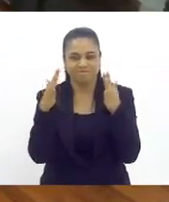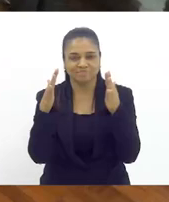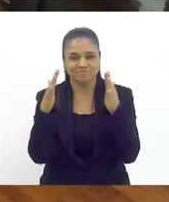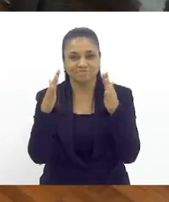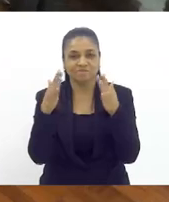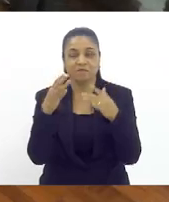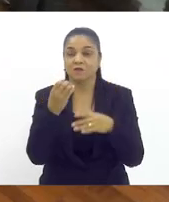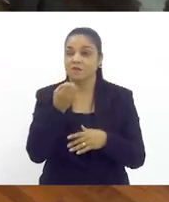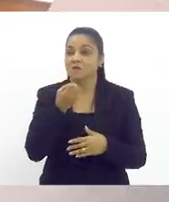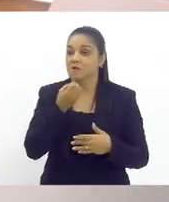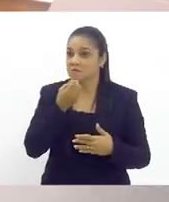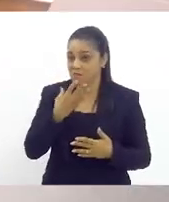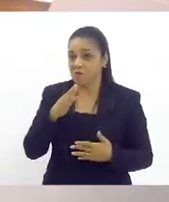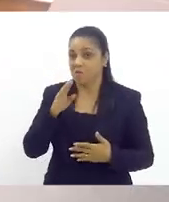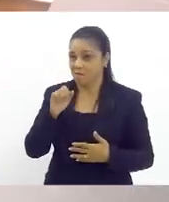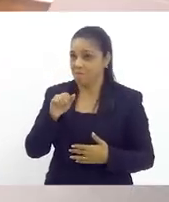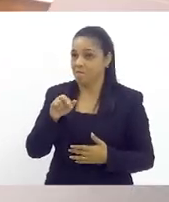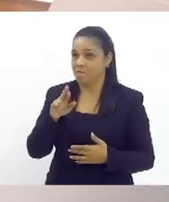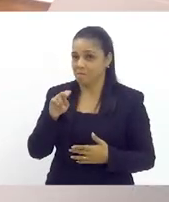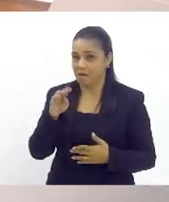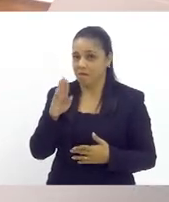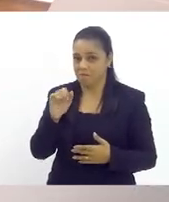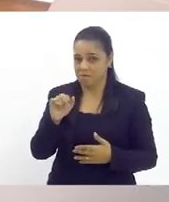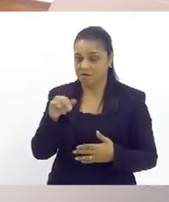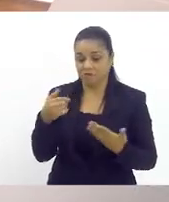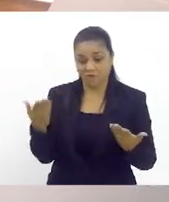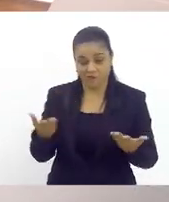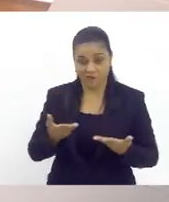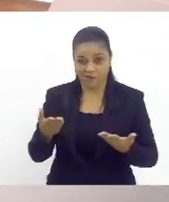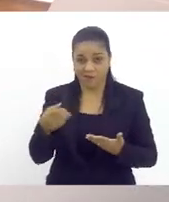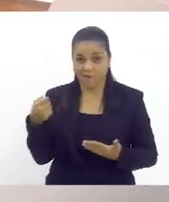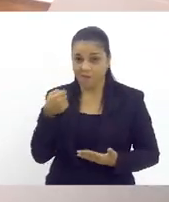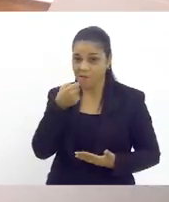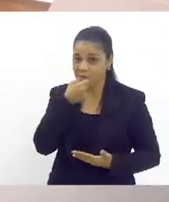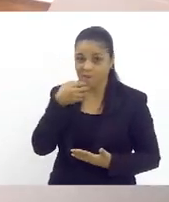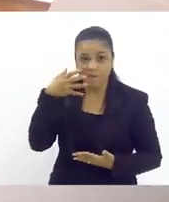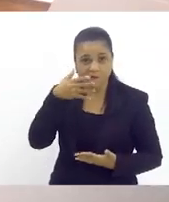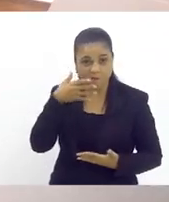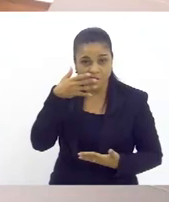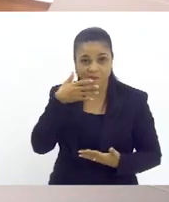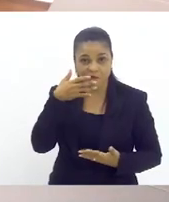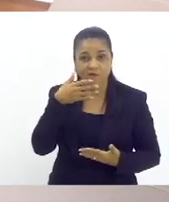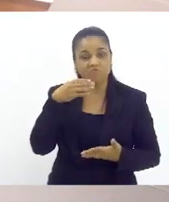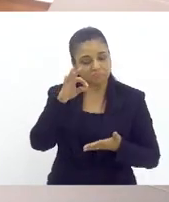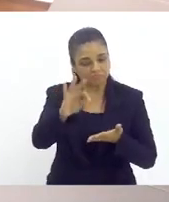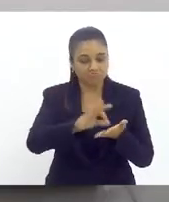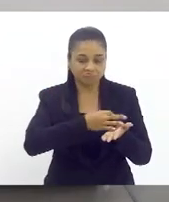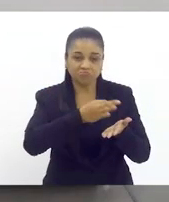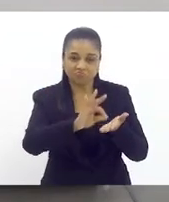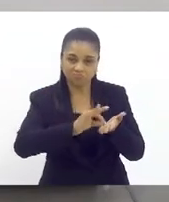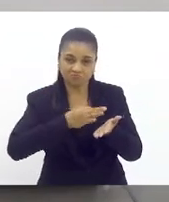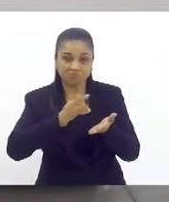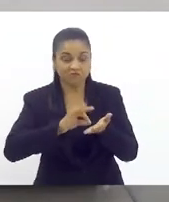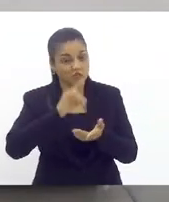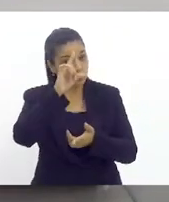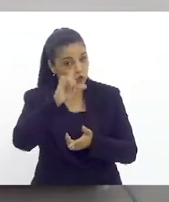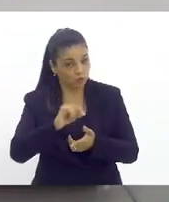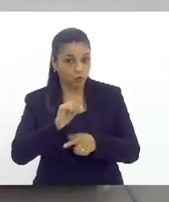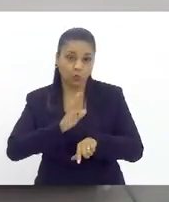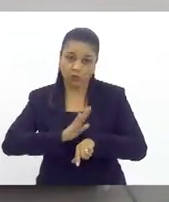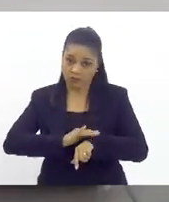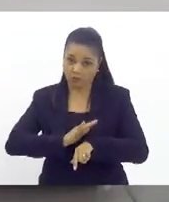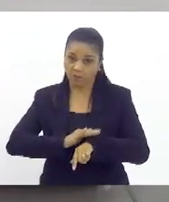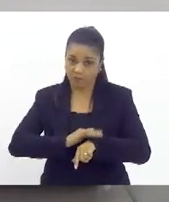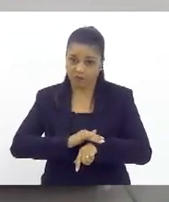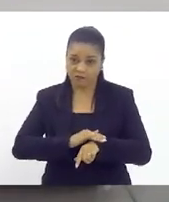boa Bárbara muito bem então agora algumas falas estão programadas as pessoas podem se inscrever agora vai diminuir o tempo né Deixa